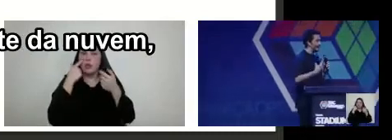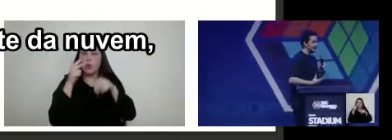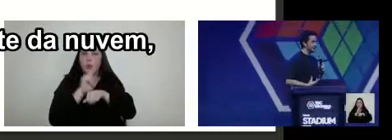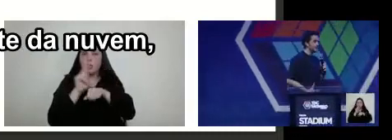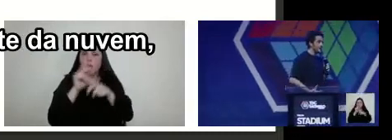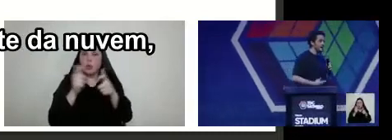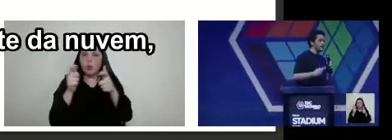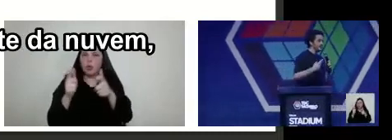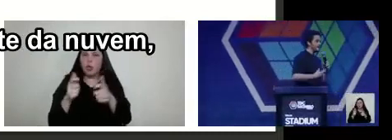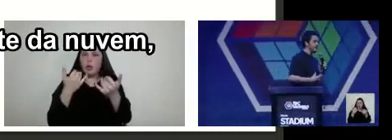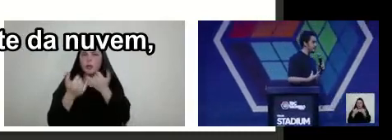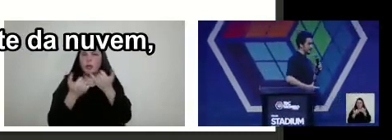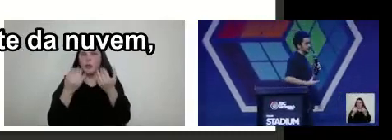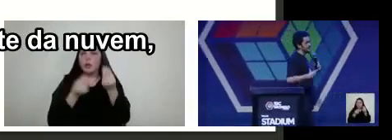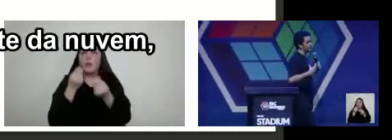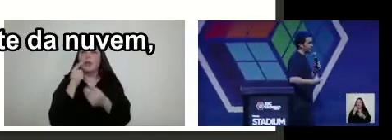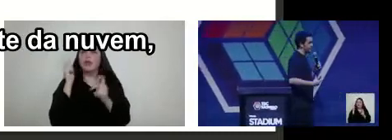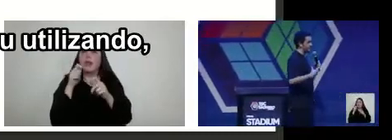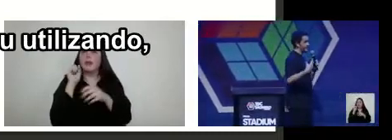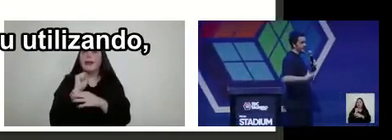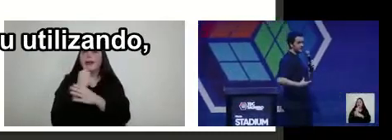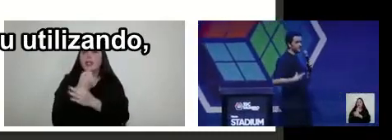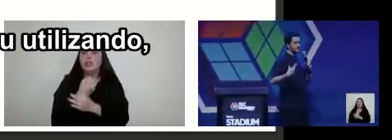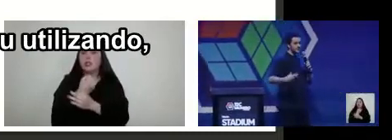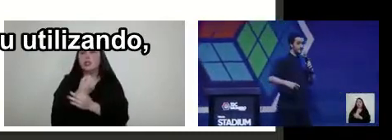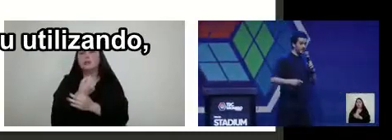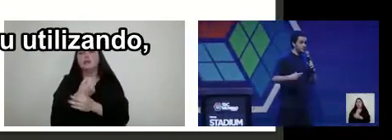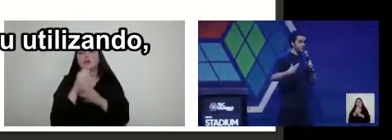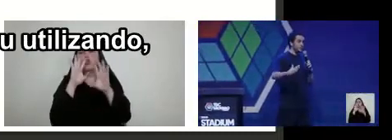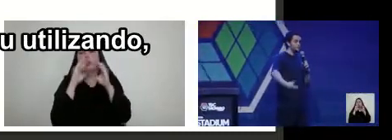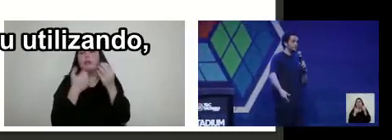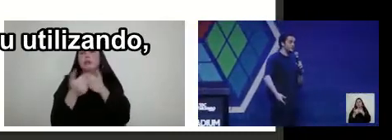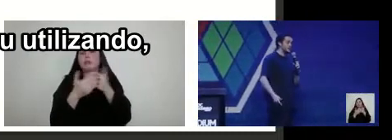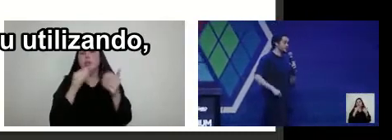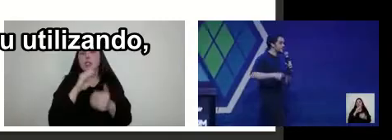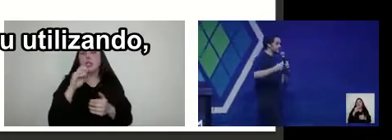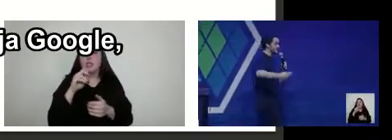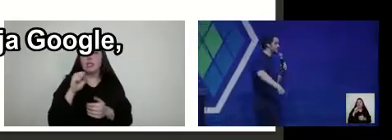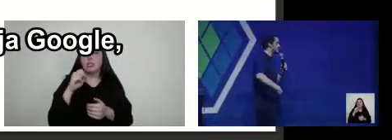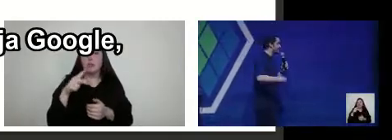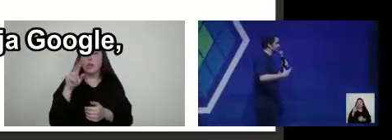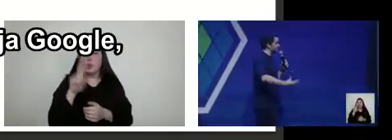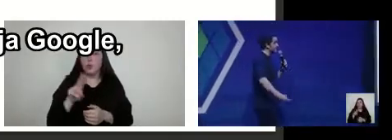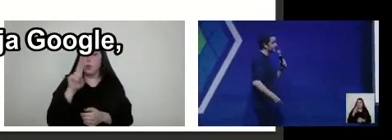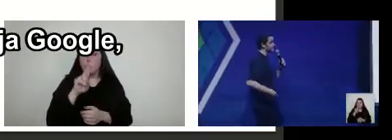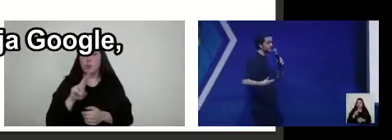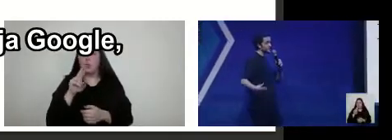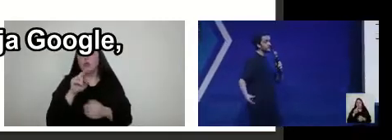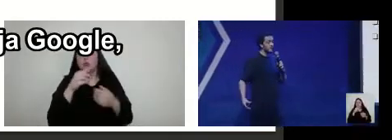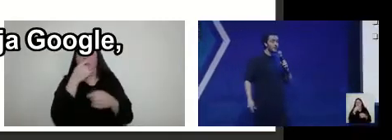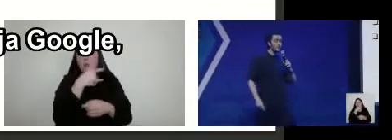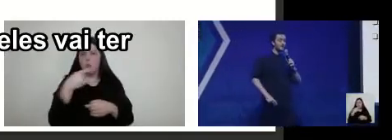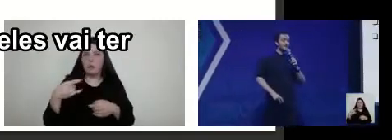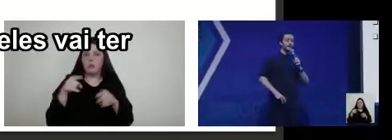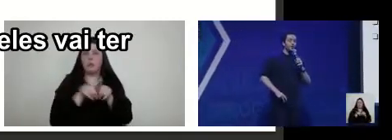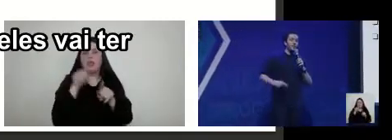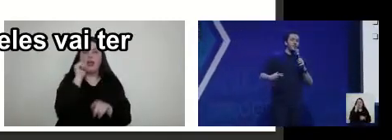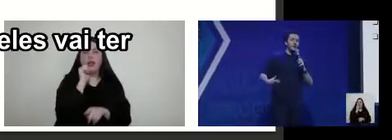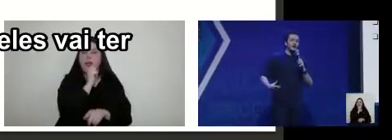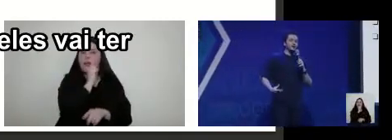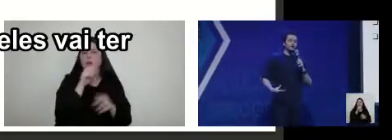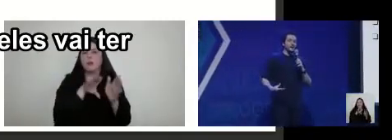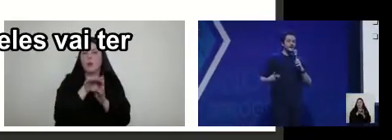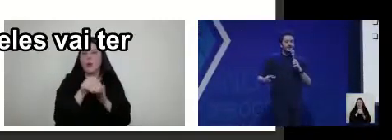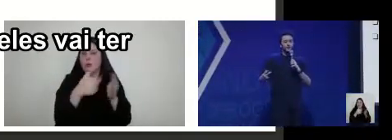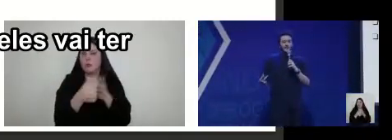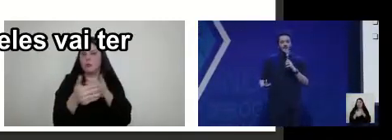Como eu garanto que, independente da nuvem, independente do CSP que eu estou utilizando, seja Microsoft, seja Amazon, seja Google, como